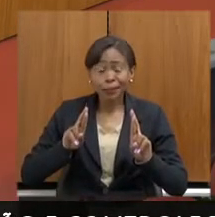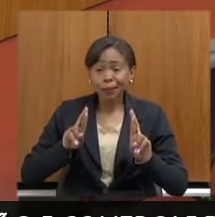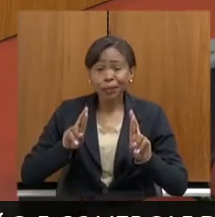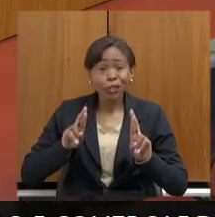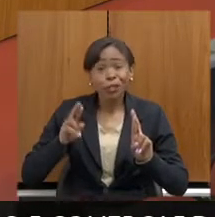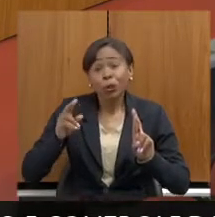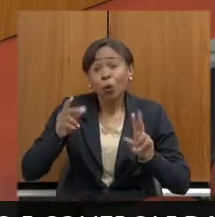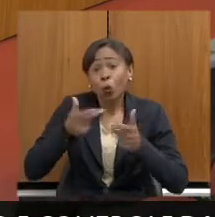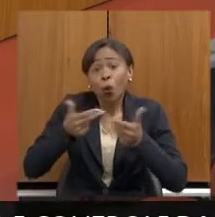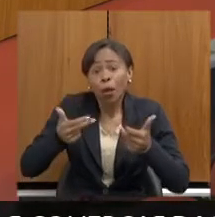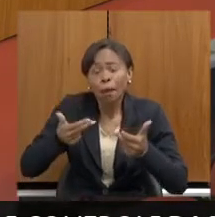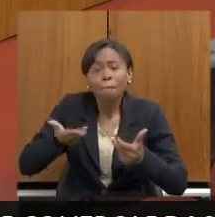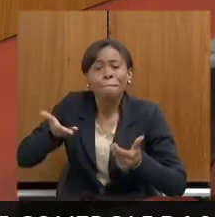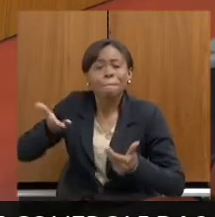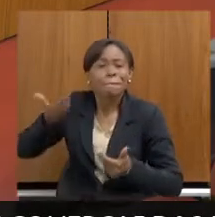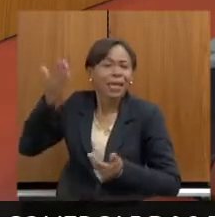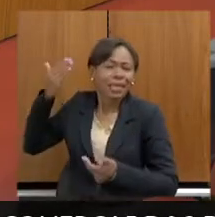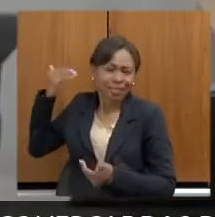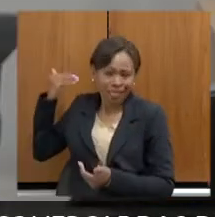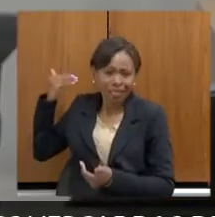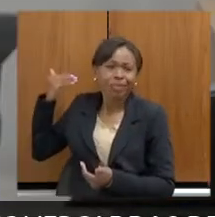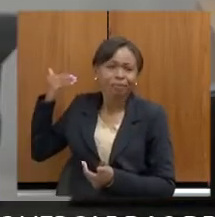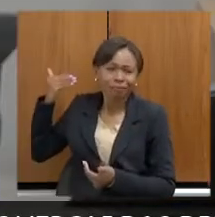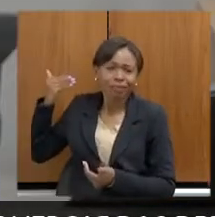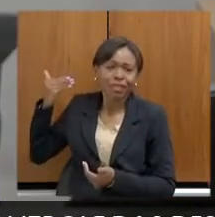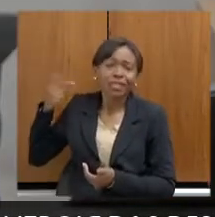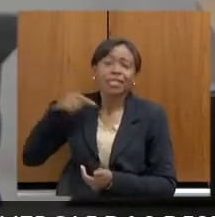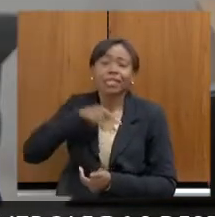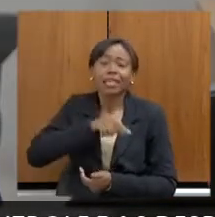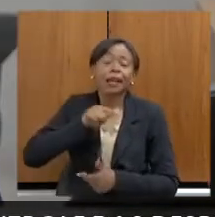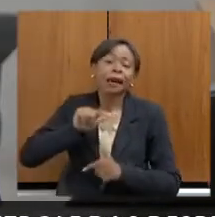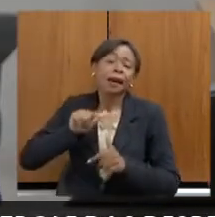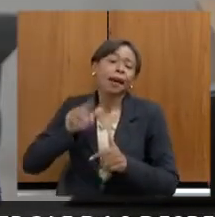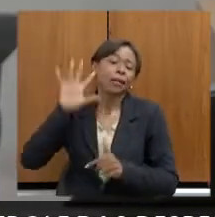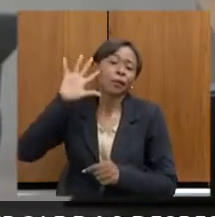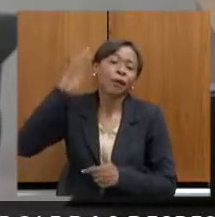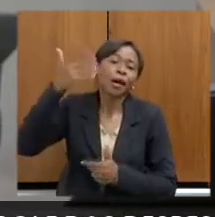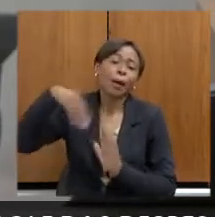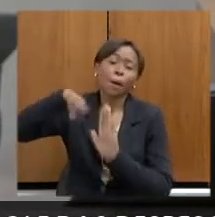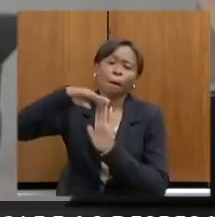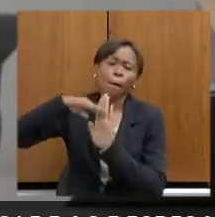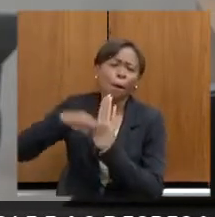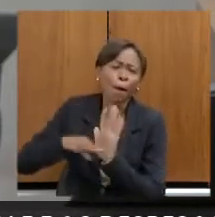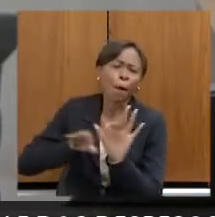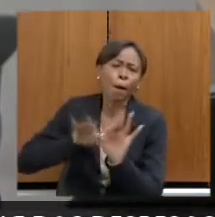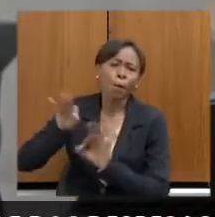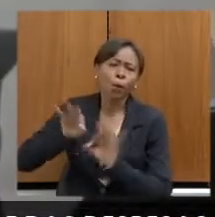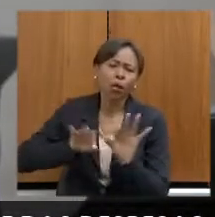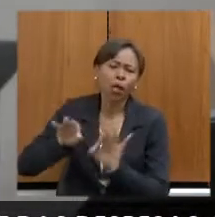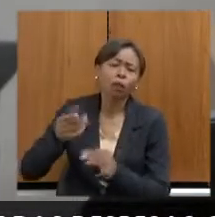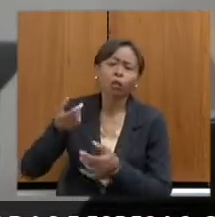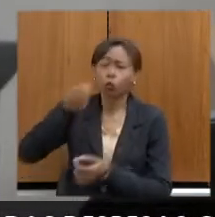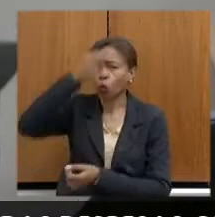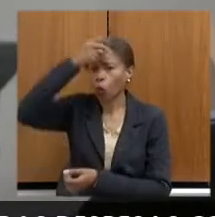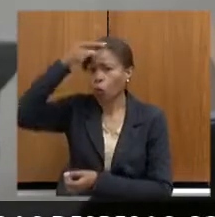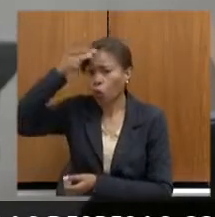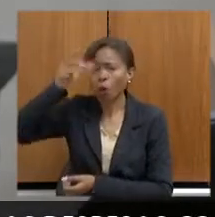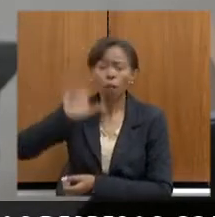irresponsabilidade de ainda não execução de programas junto aos municípios deixando os municípios